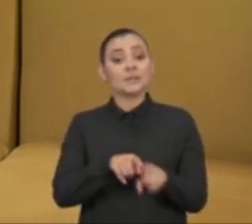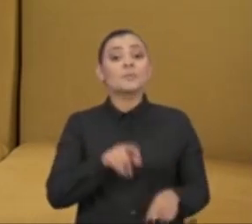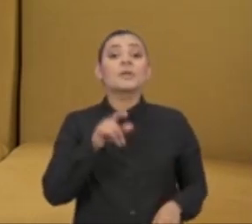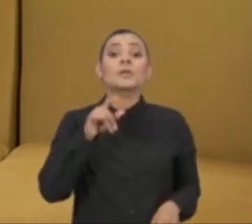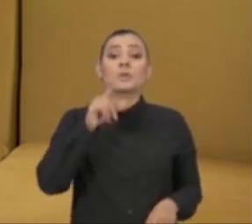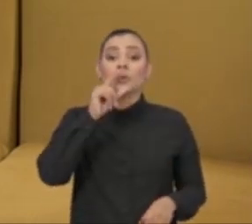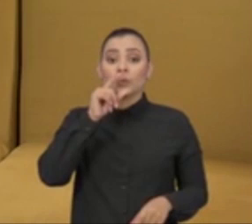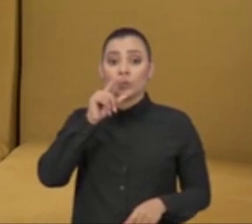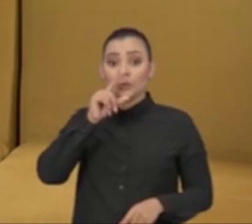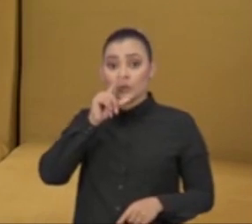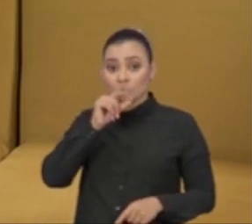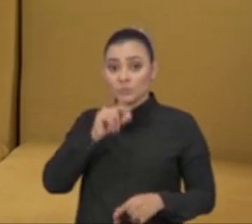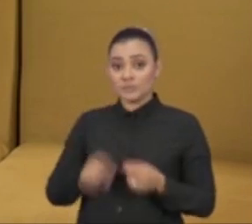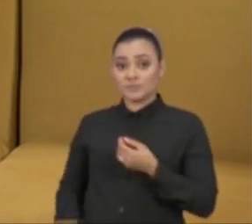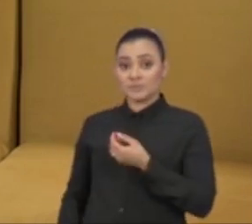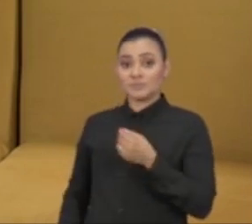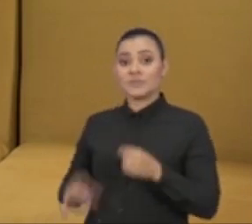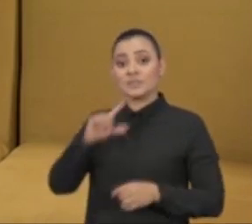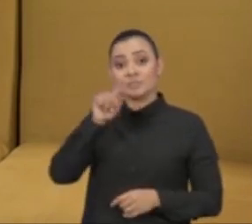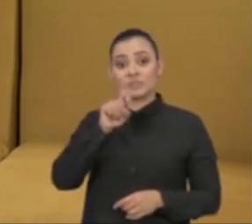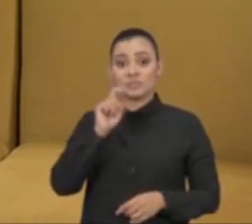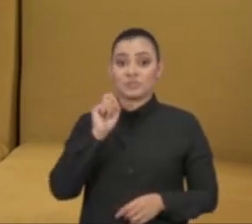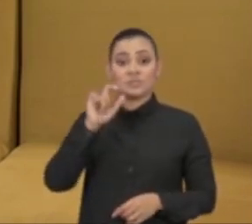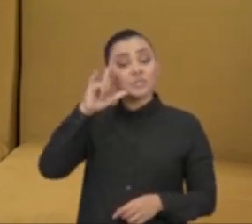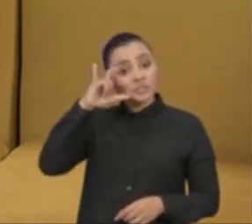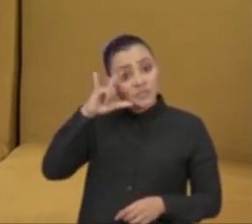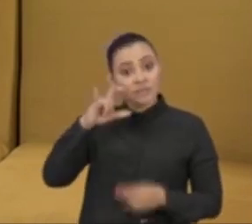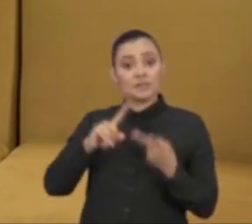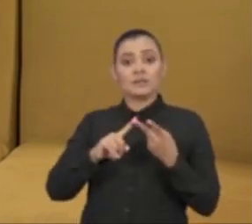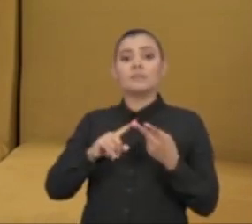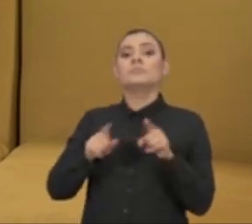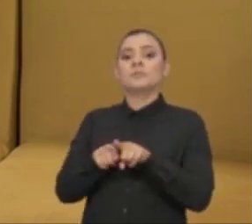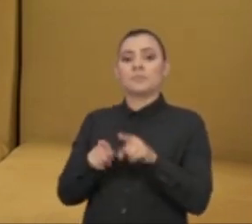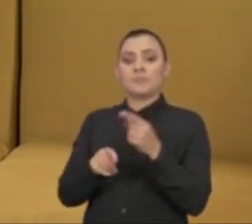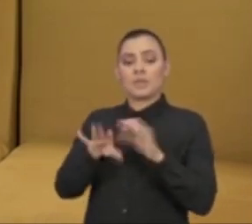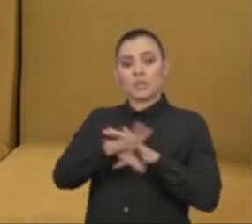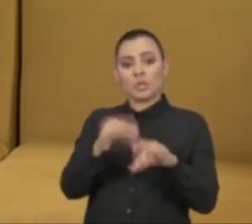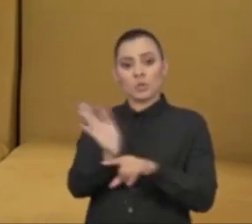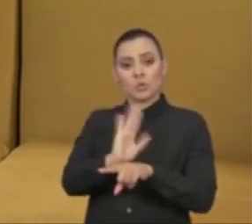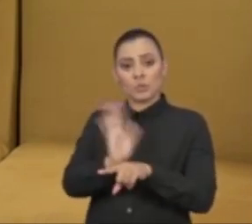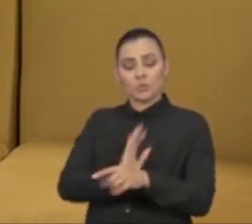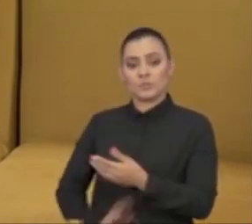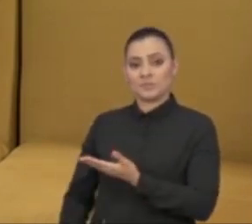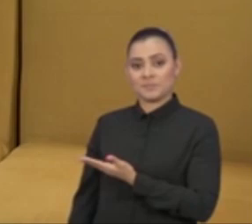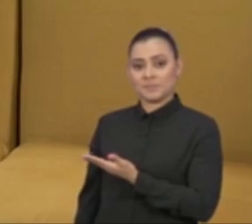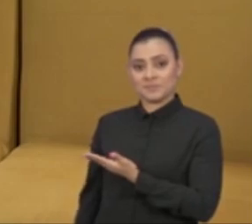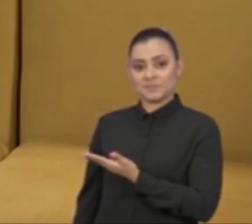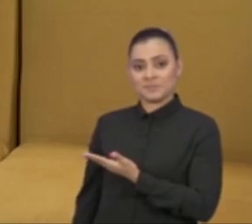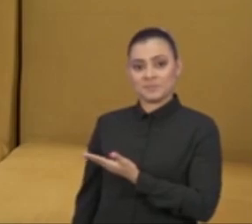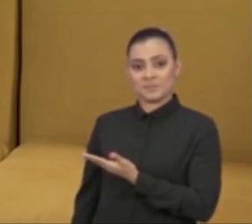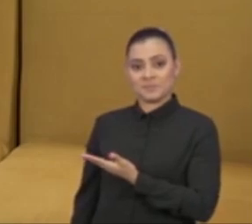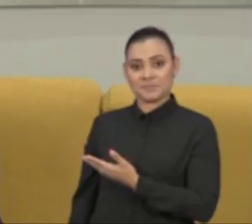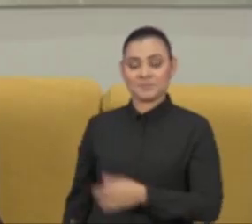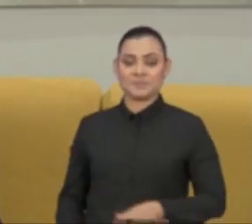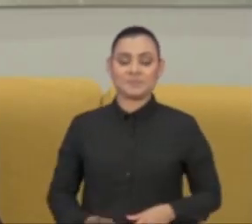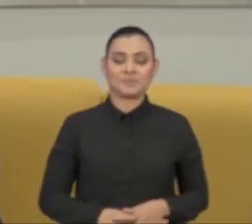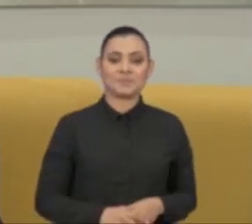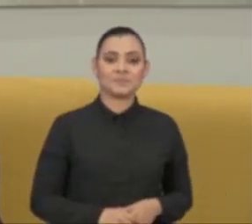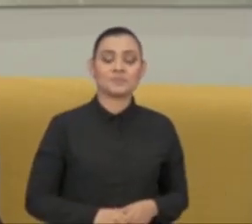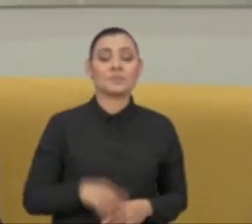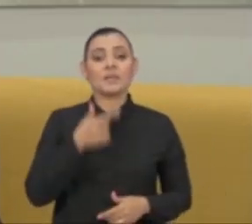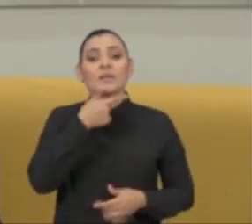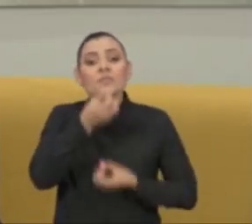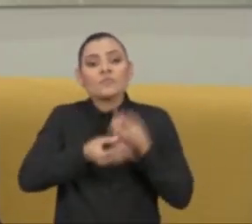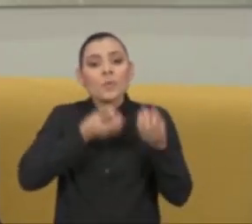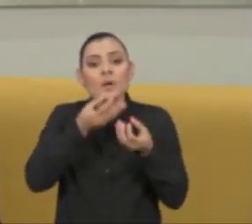Twitter, @jornal_cultura. E também ao vivo, estamos no YouTube pela página do Jornalismo TV Cultura. Vamos para outras